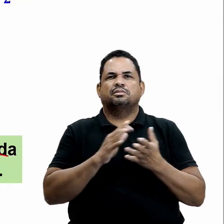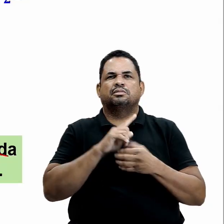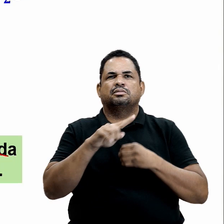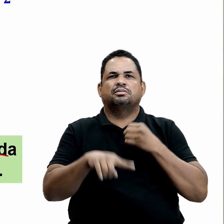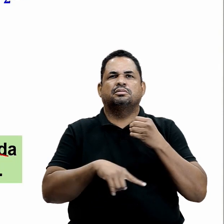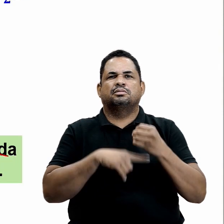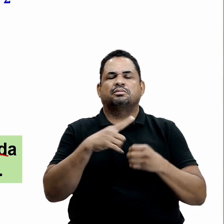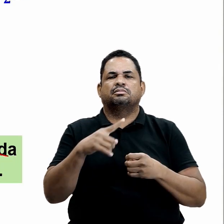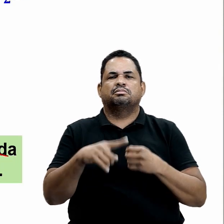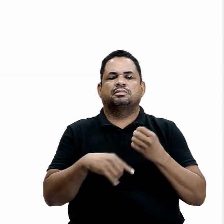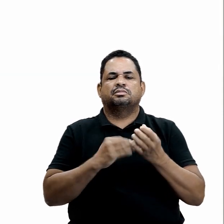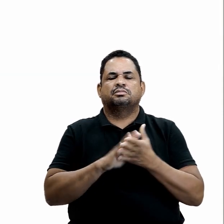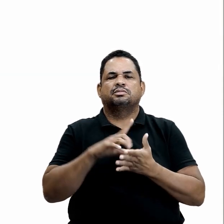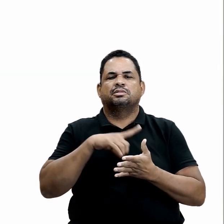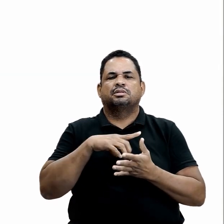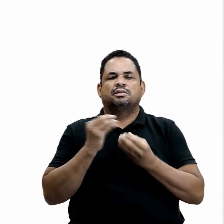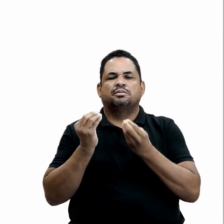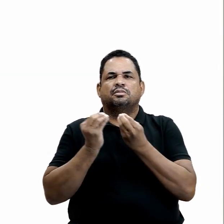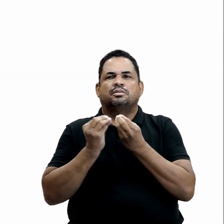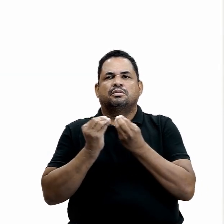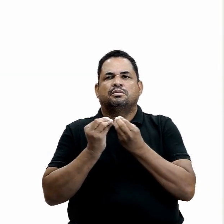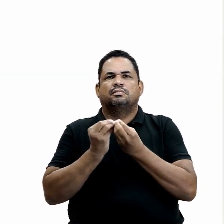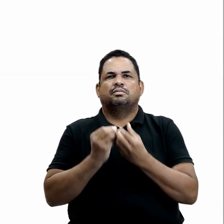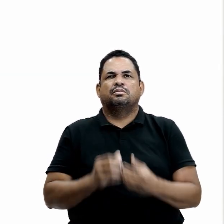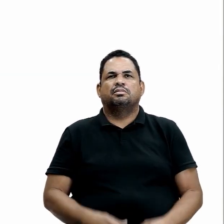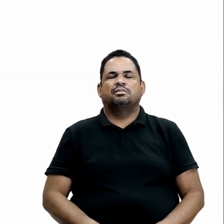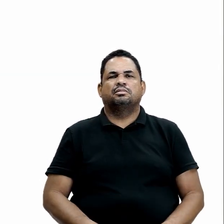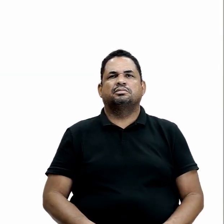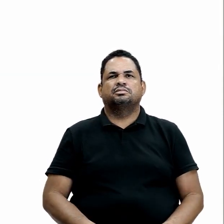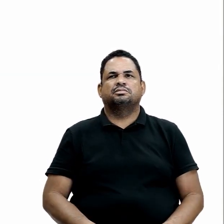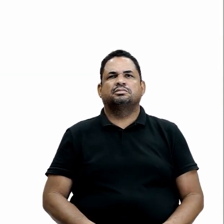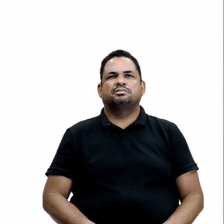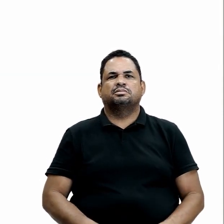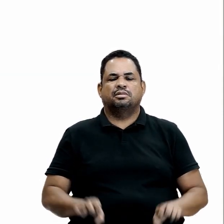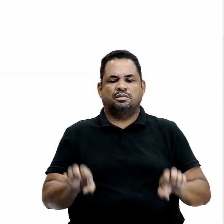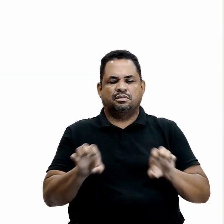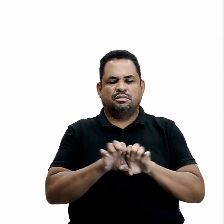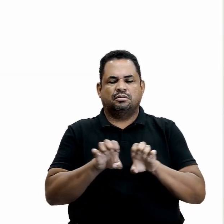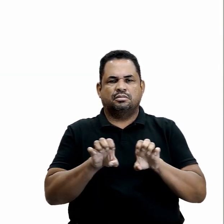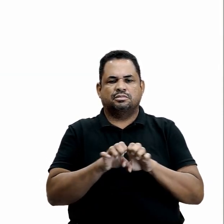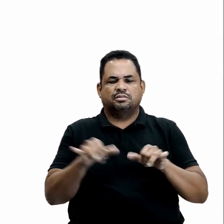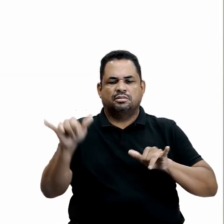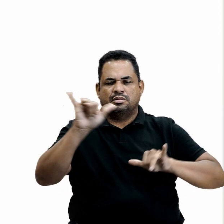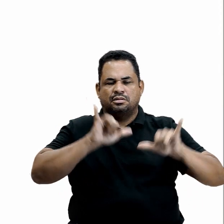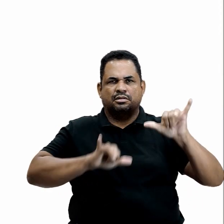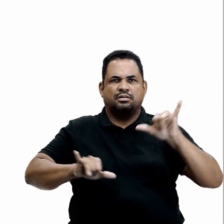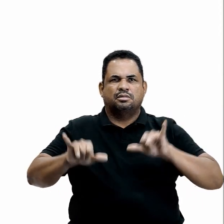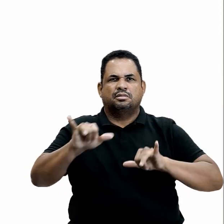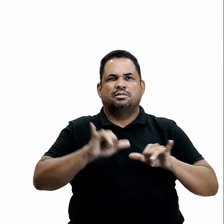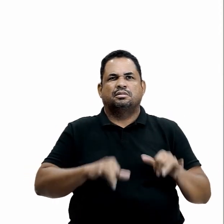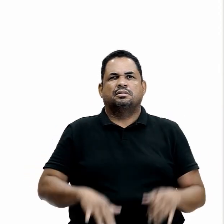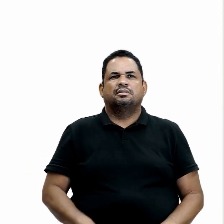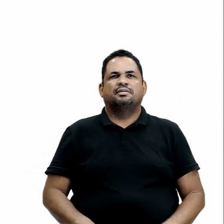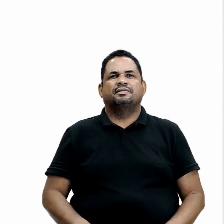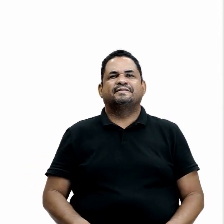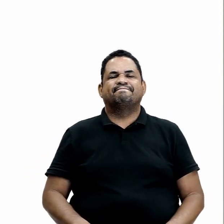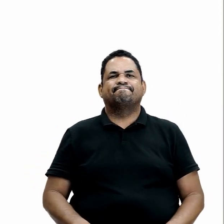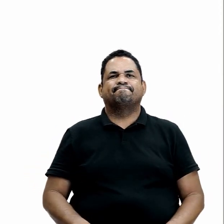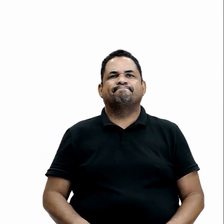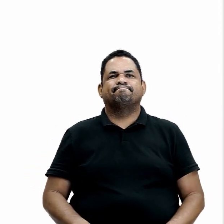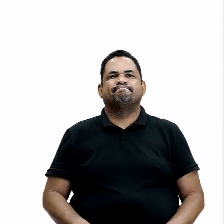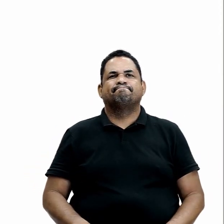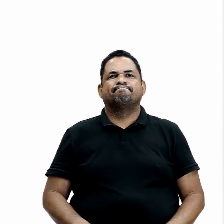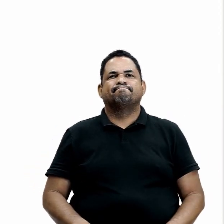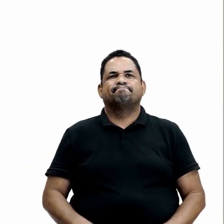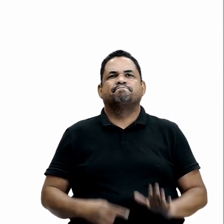aquela molécula, tá bom? E aí, uma equação química, né? Equação química nada mais é do que